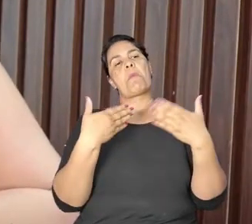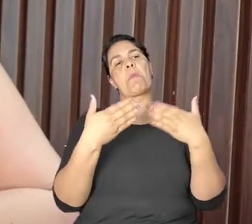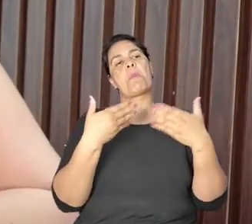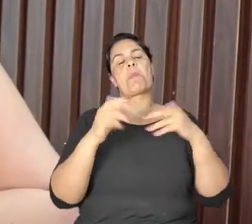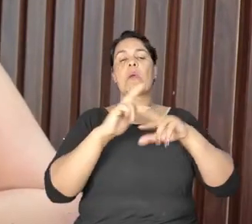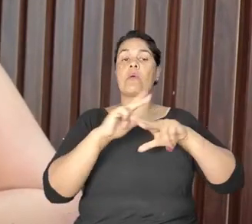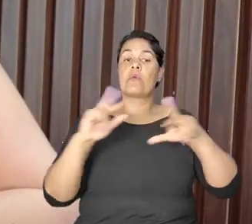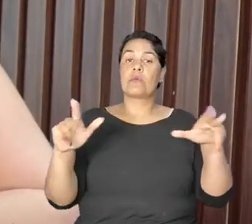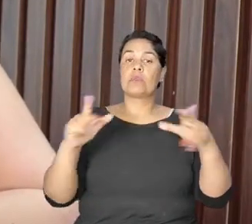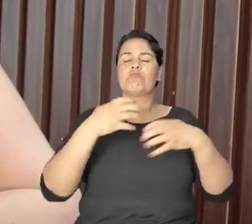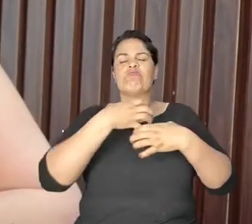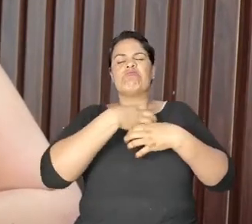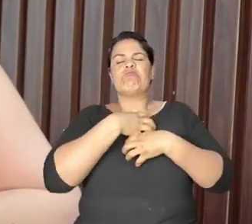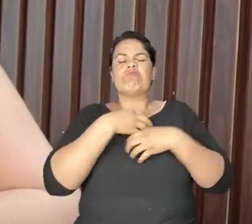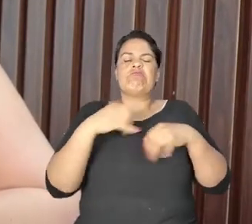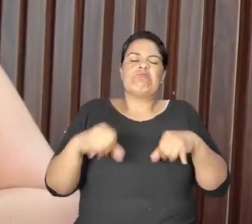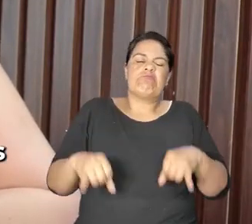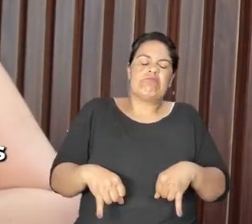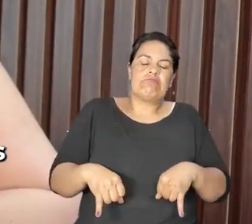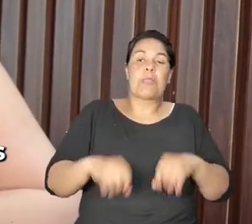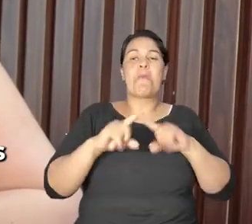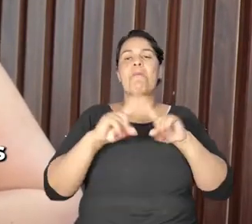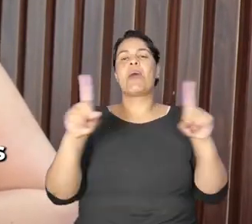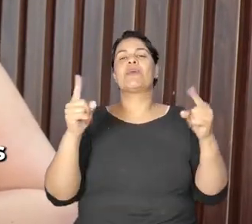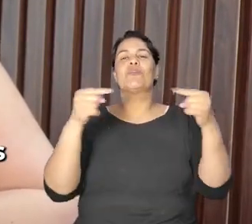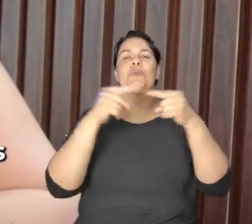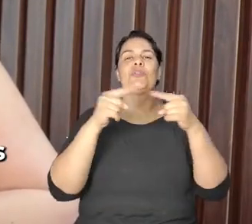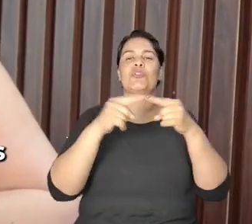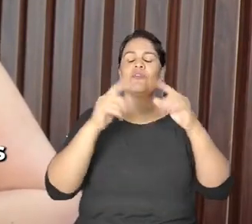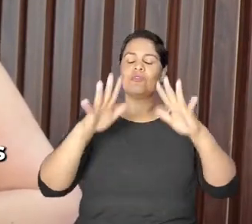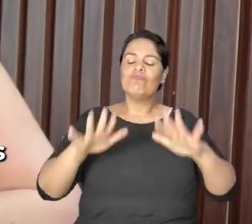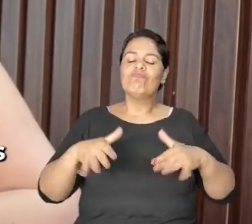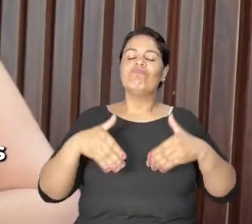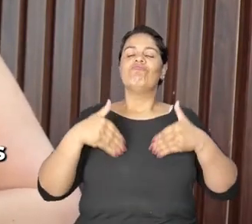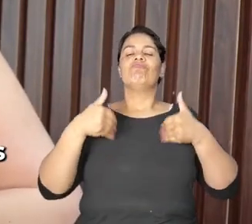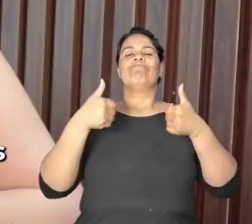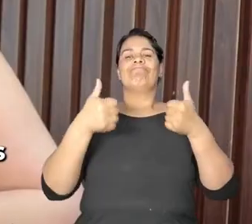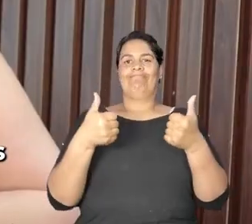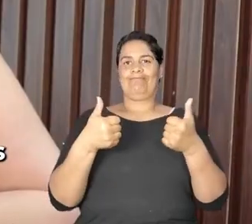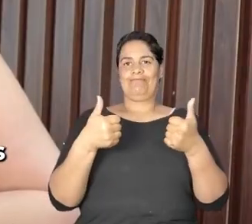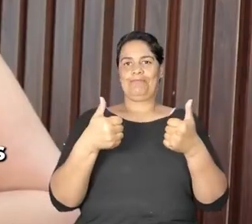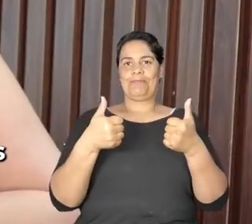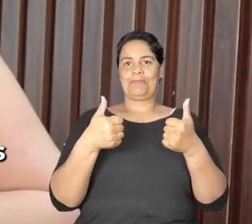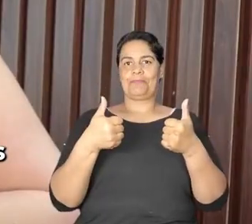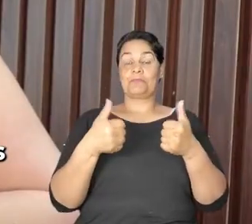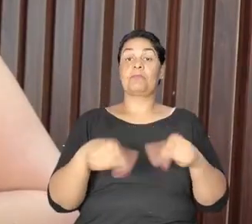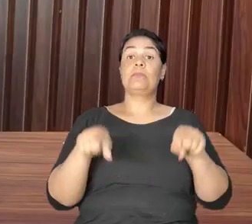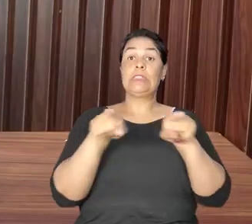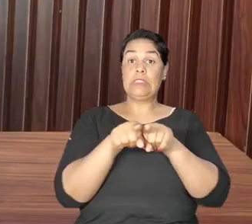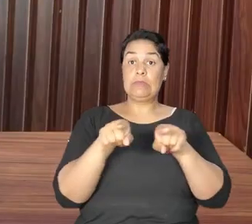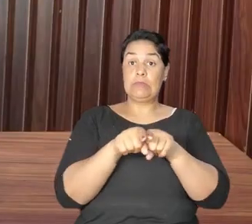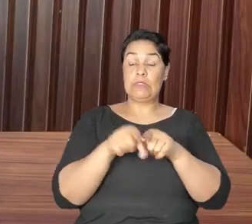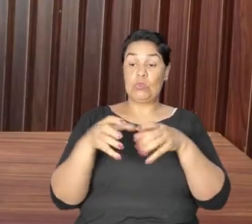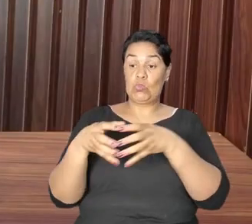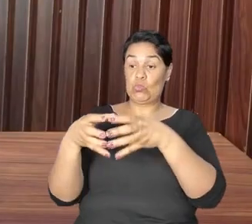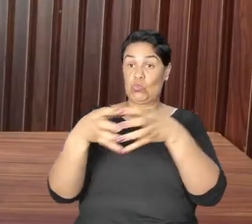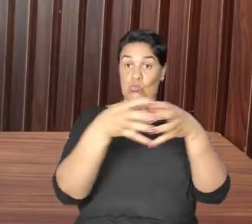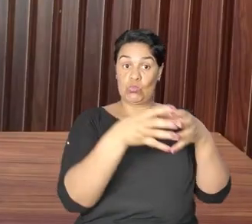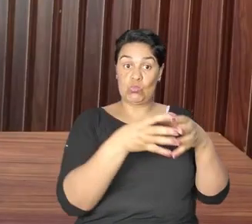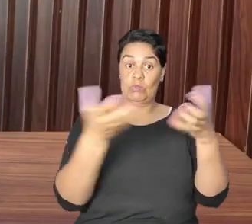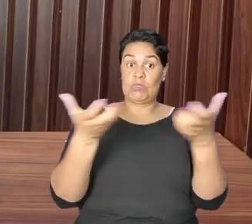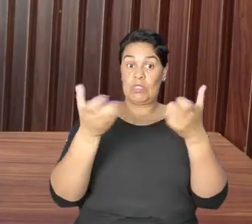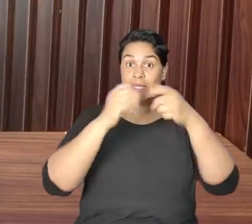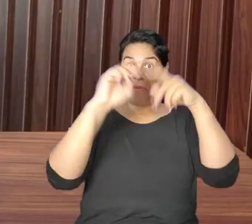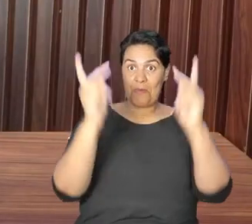problemas muito difíceis ou dolorosos, a fim de melhorar os relacionamentos e resolver diferenças. Os tipos de círculos